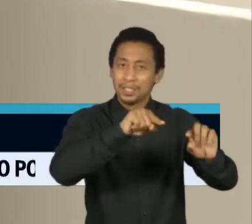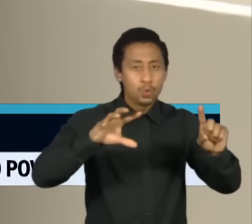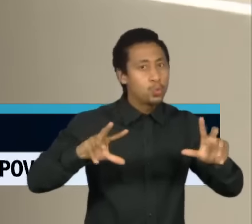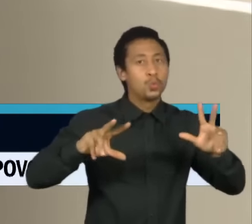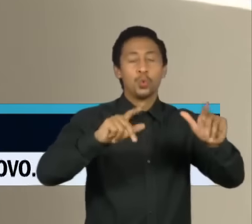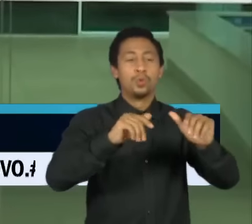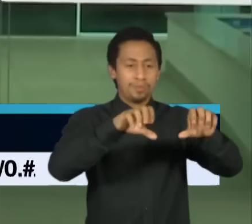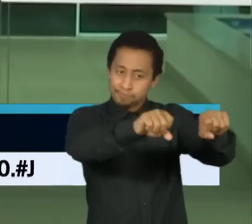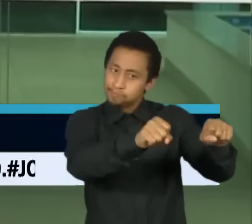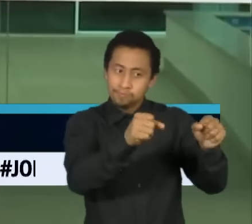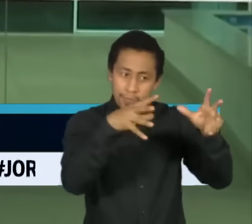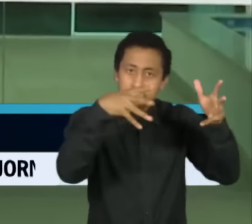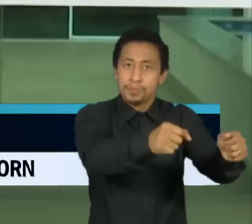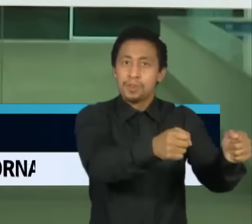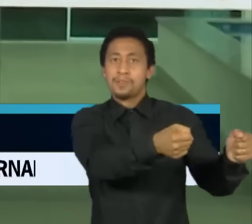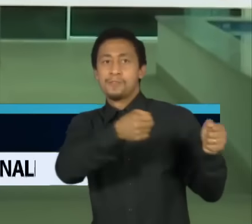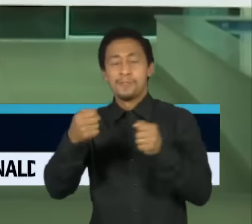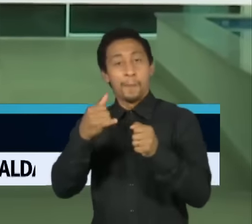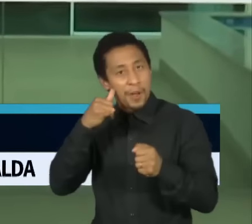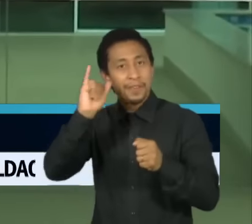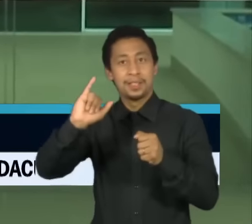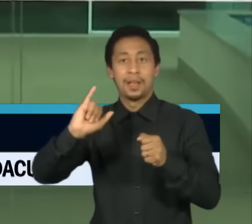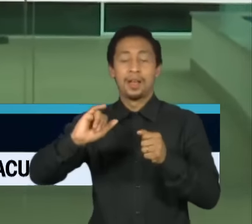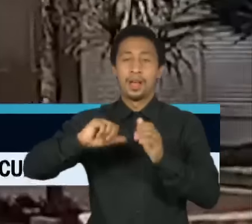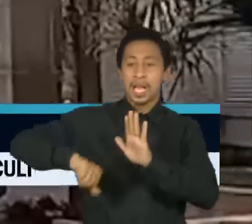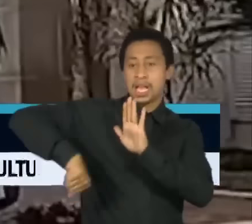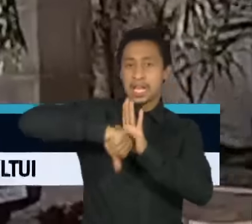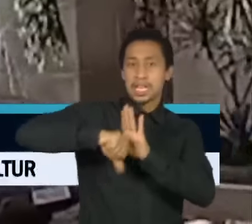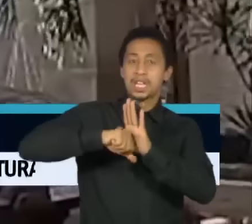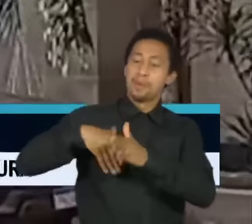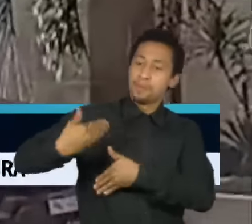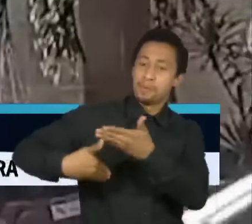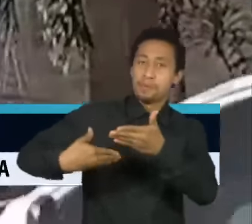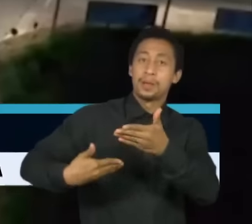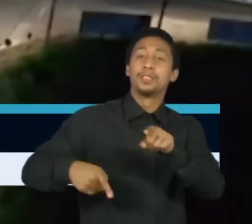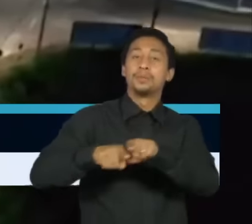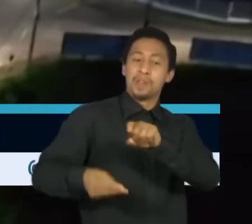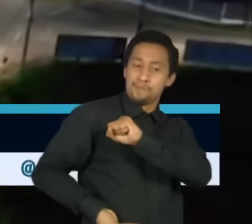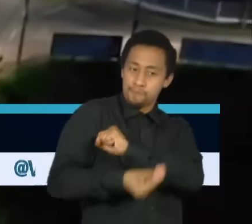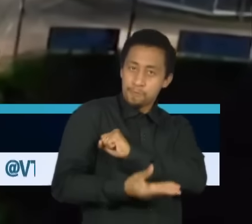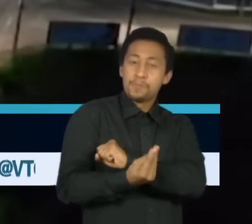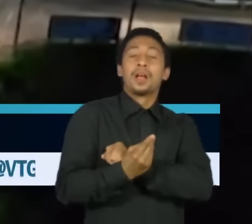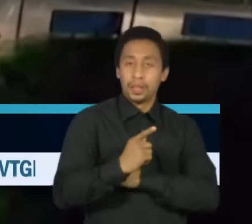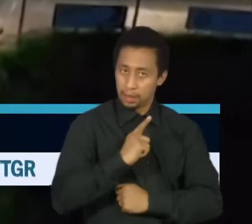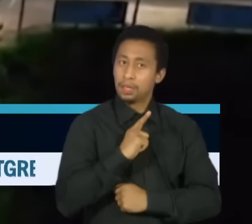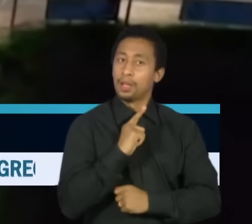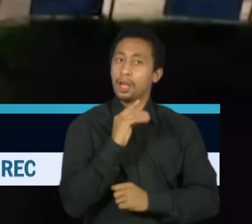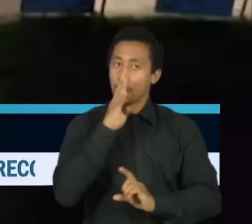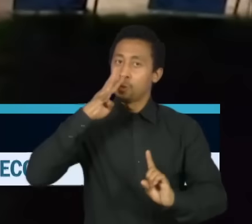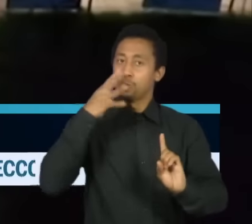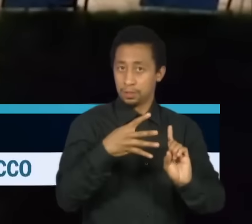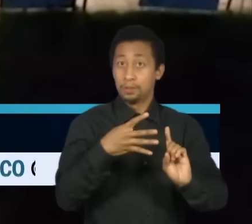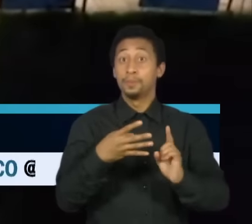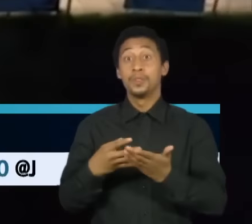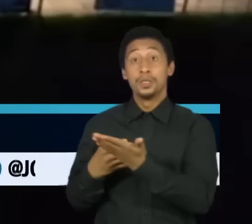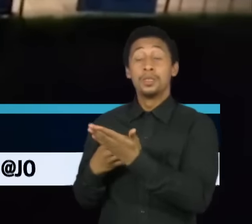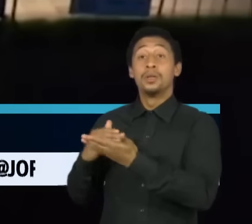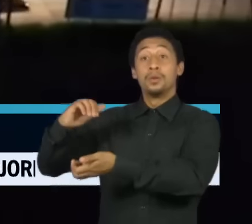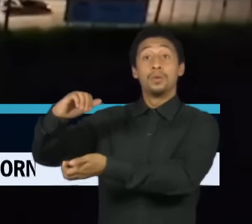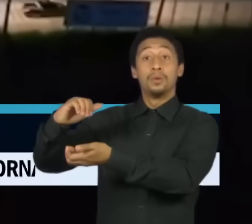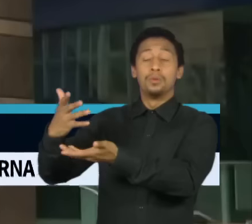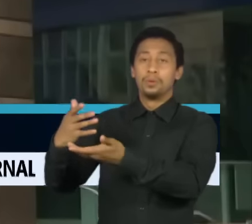organização criminosa que atua no estado, acusada de corrupção e lavagem de dinheiro. A ação foi autorizada pelo Superior Tribunal